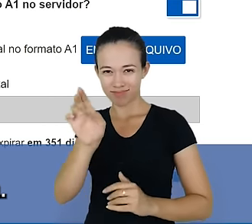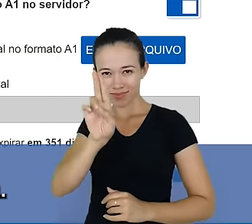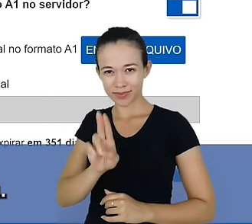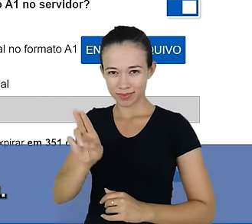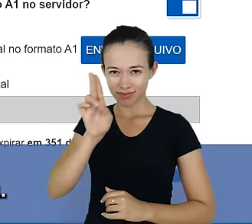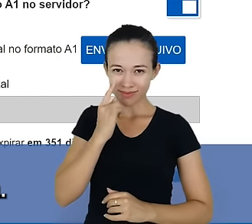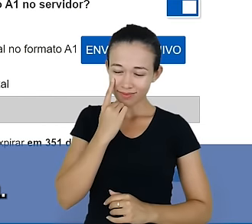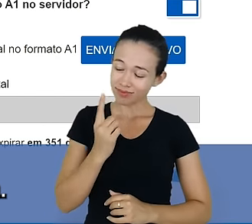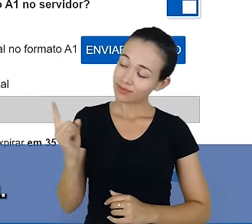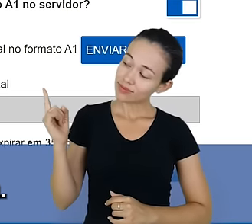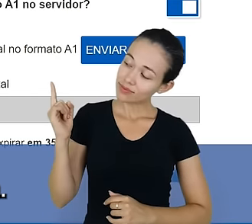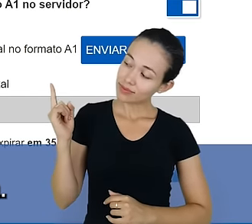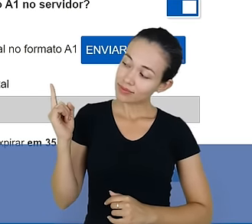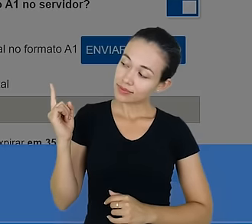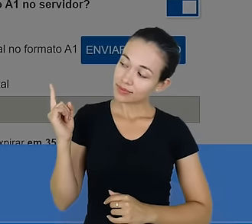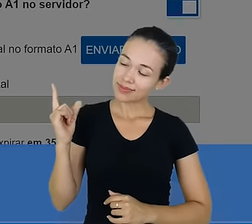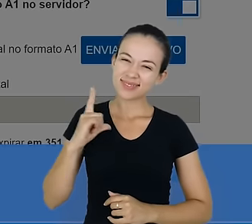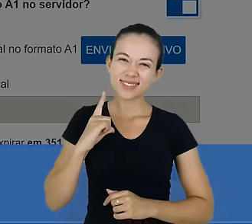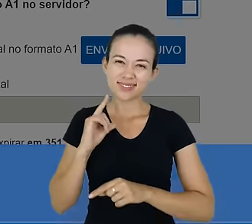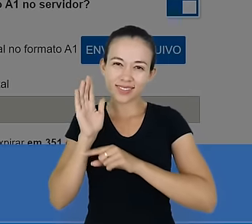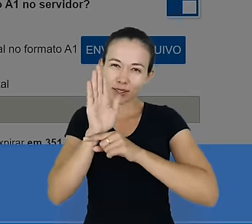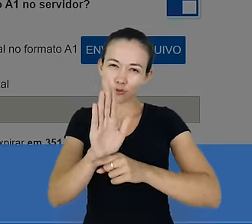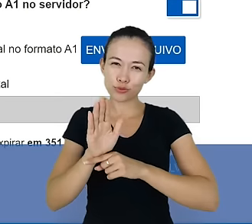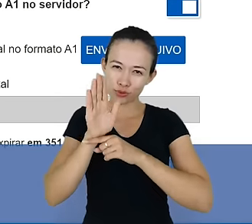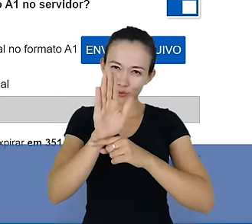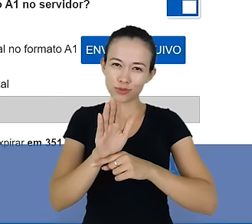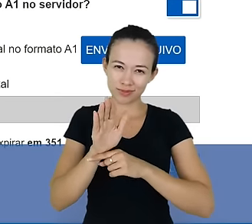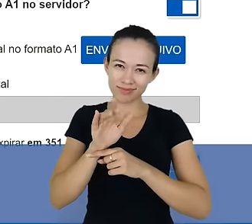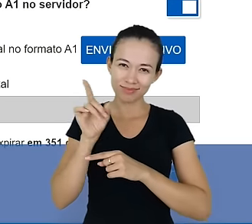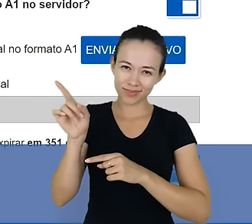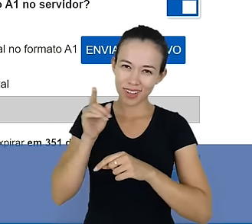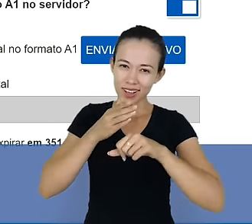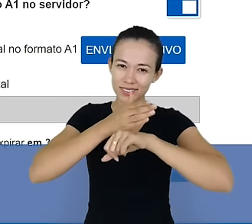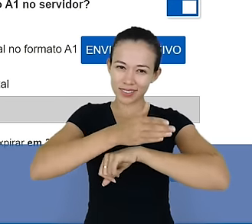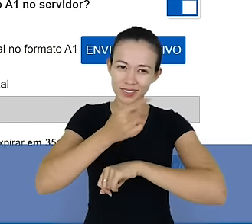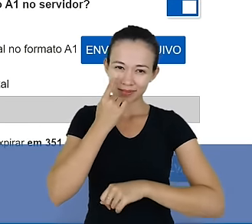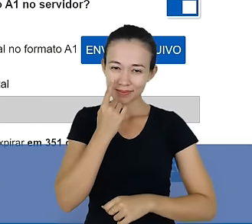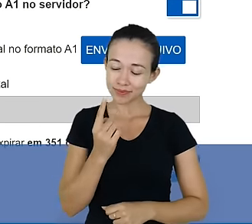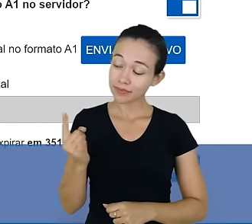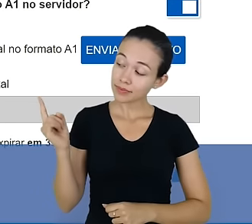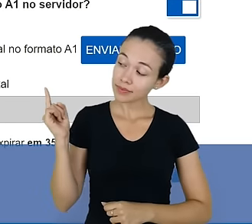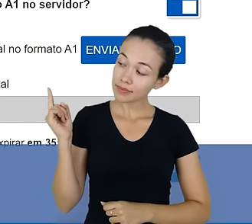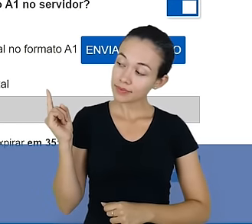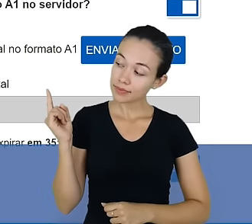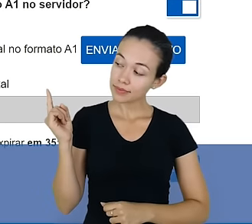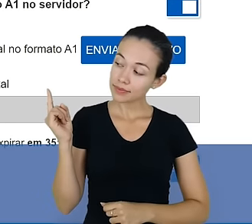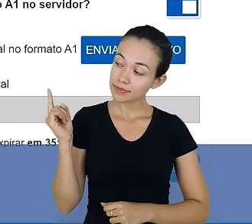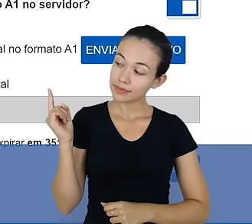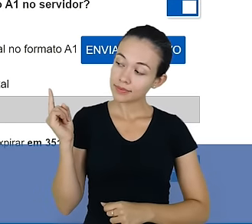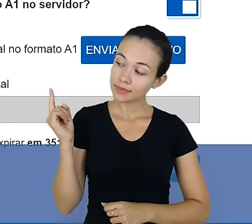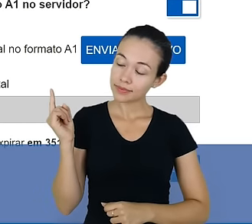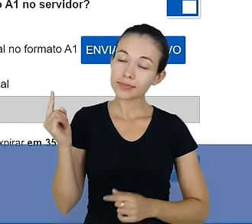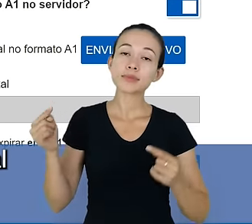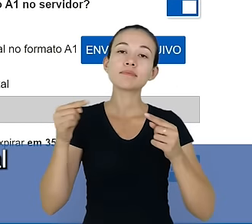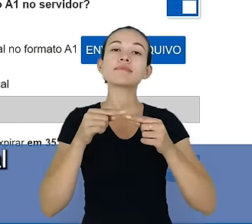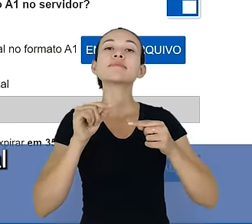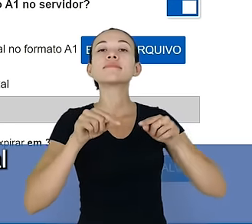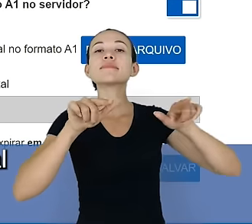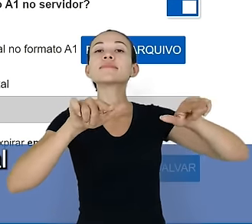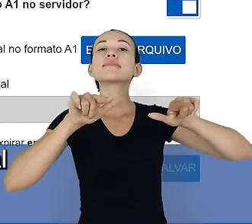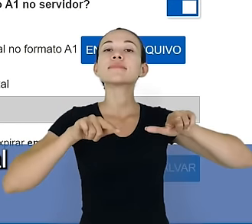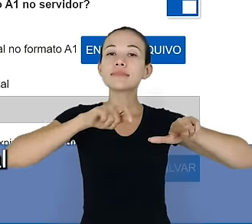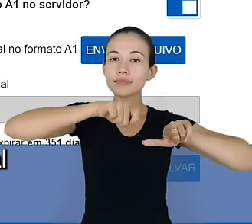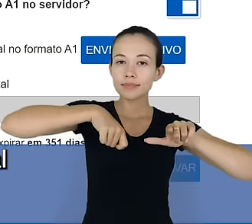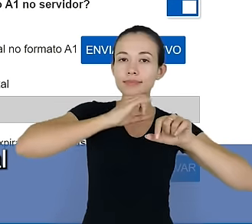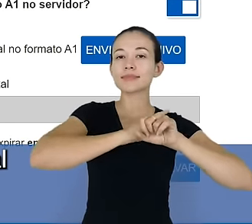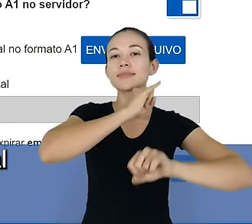que a gente acessa aqui pelo ajuda aqui é só um gancho pegando a informação dessa parte de certificado digital essa parte aqui